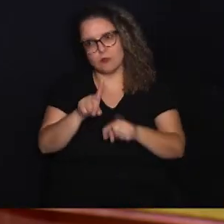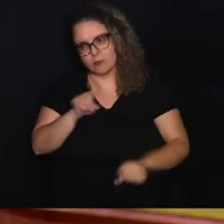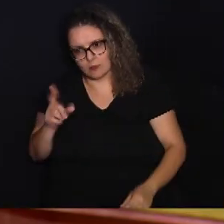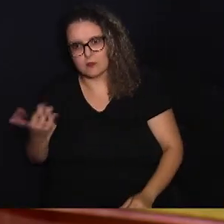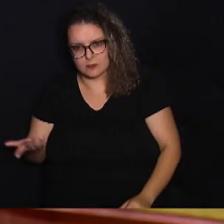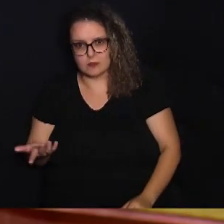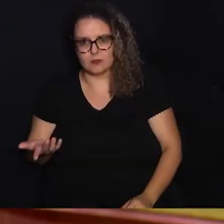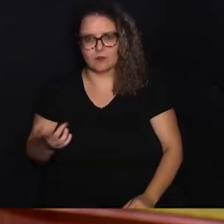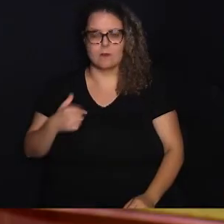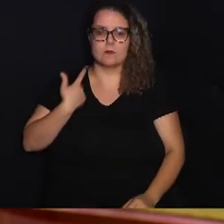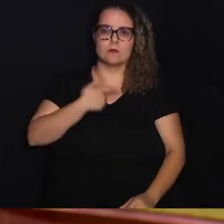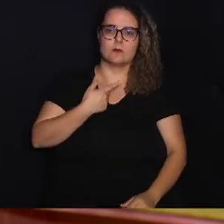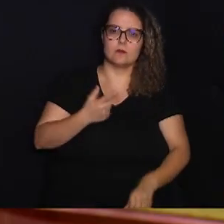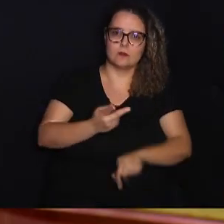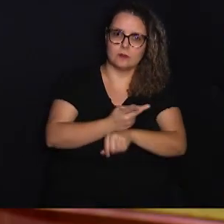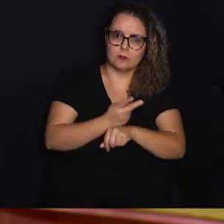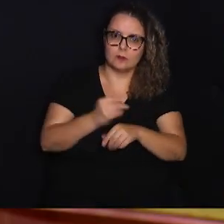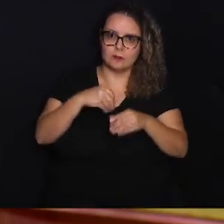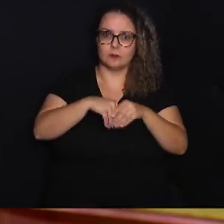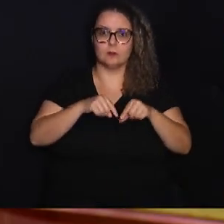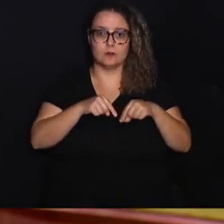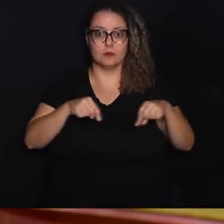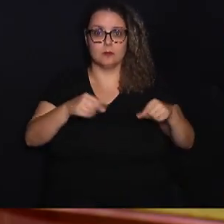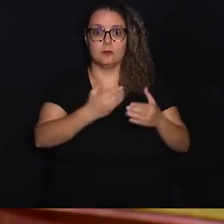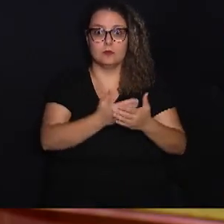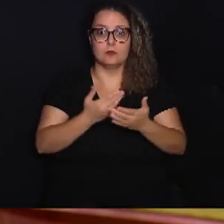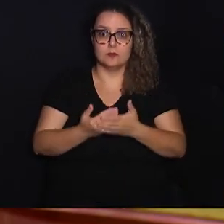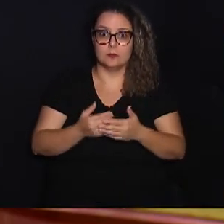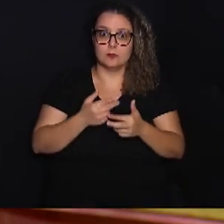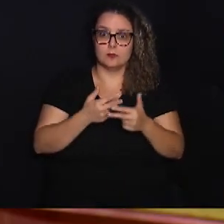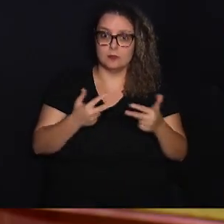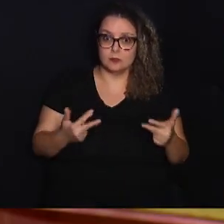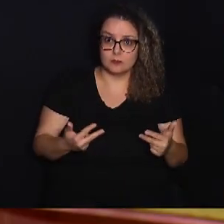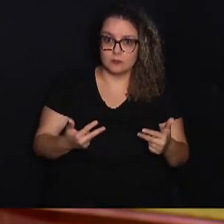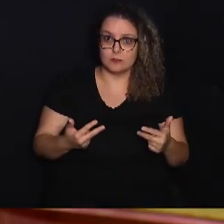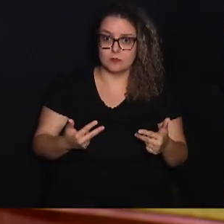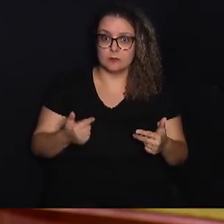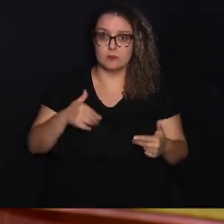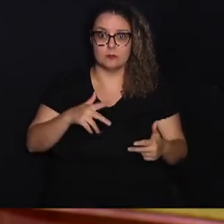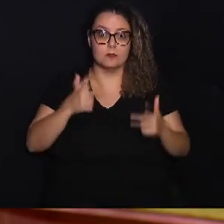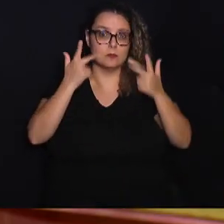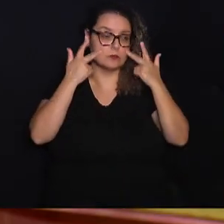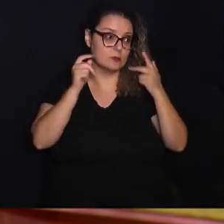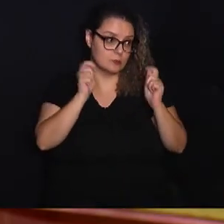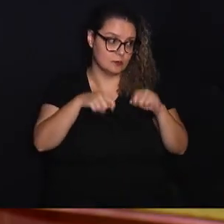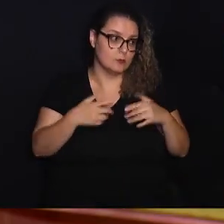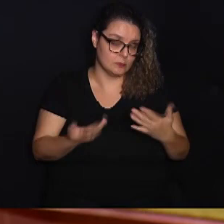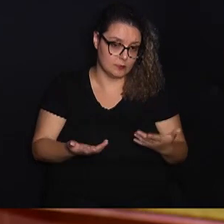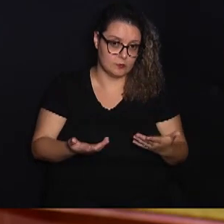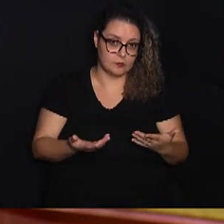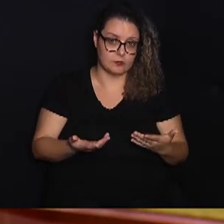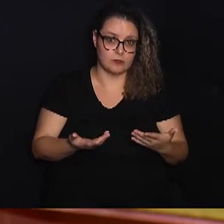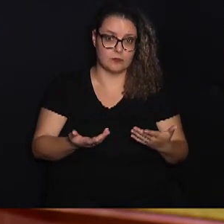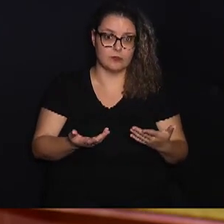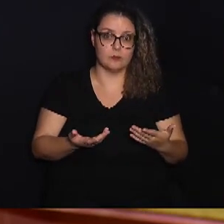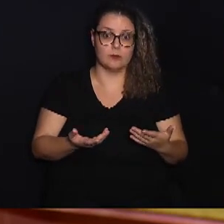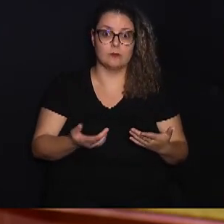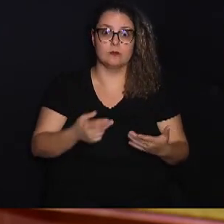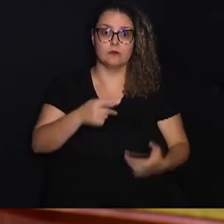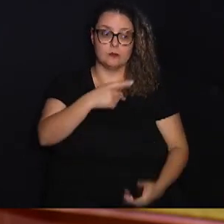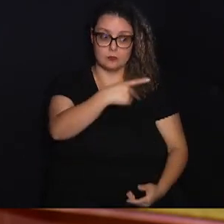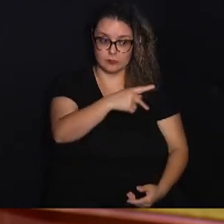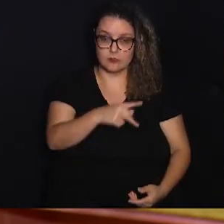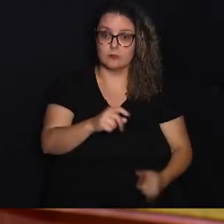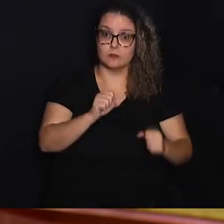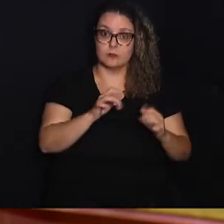gente procura trazer para dentro da sala de aula coisas que sejam o mais natural possível, para que eles possam realmente